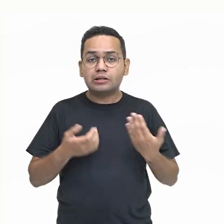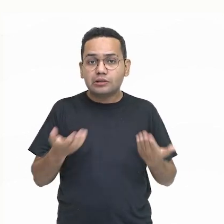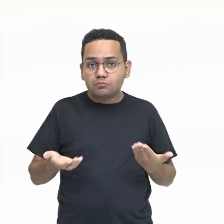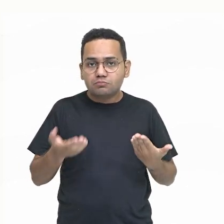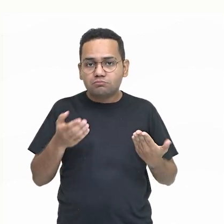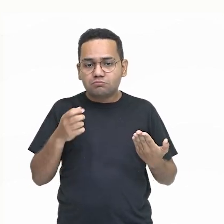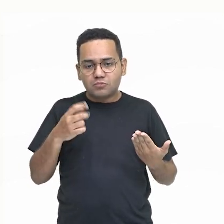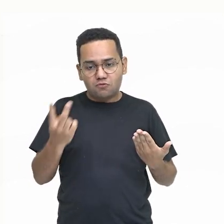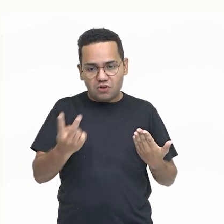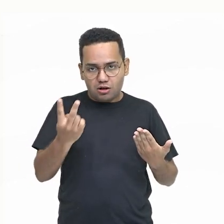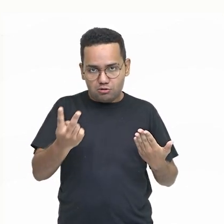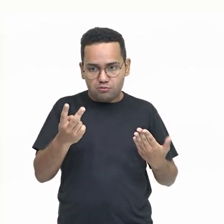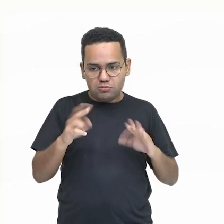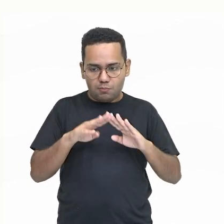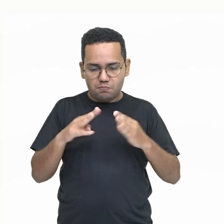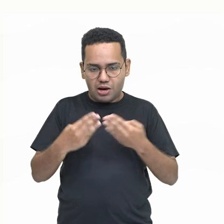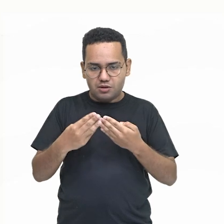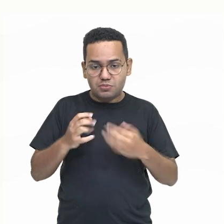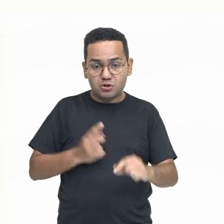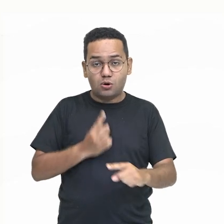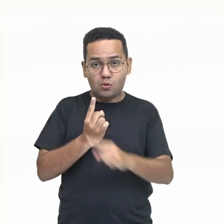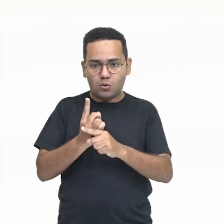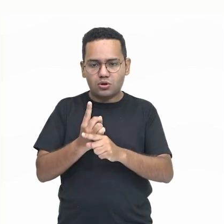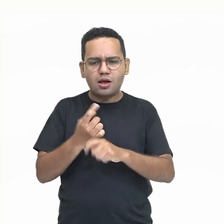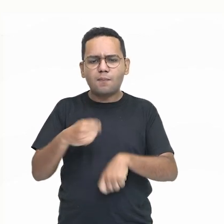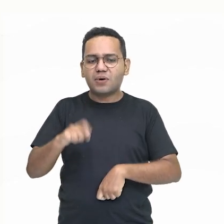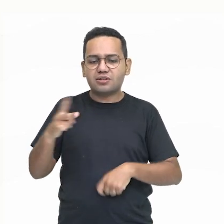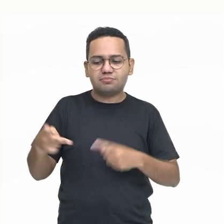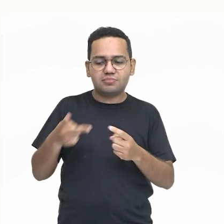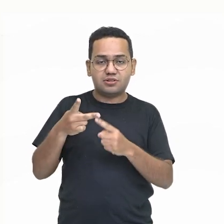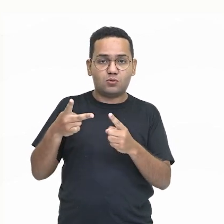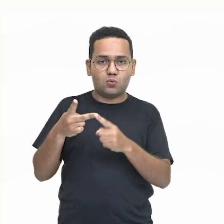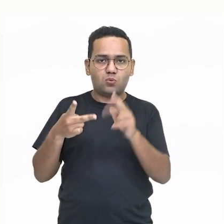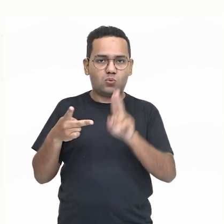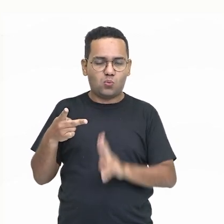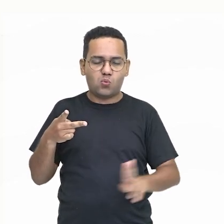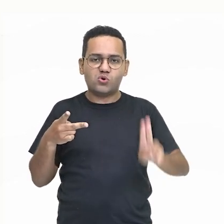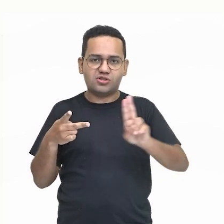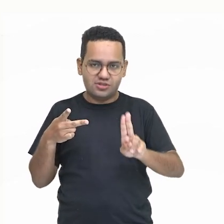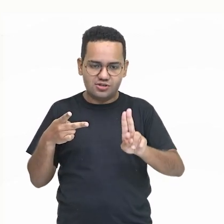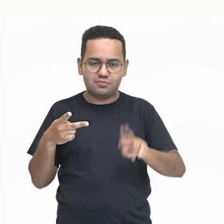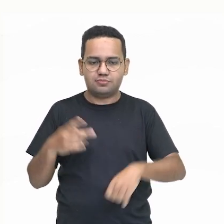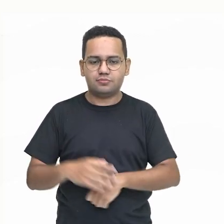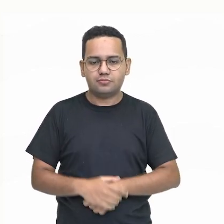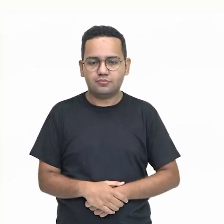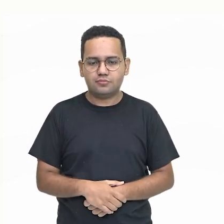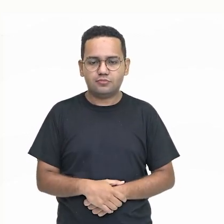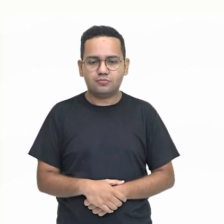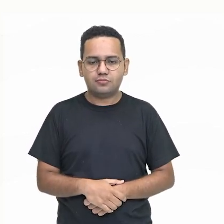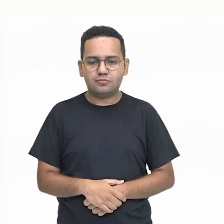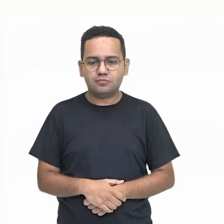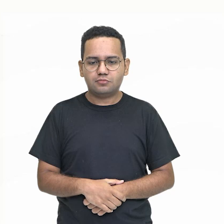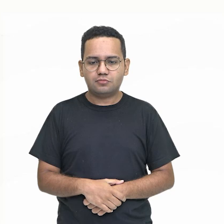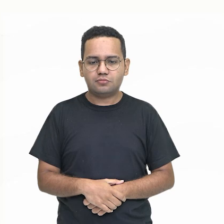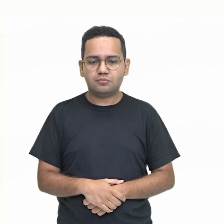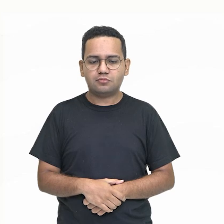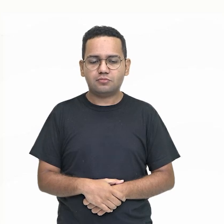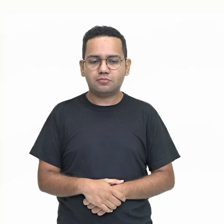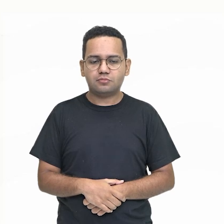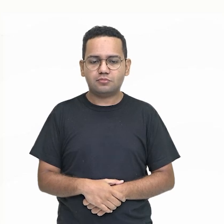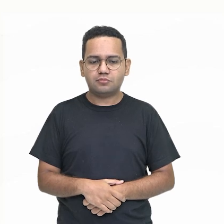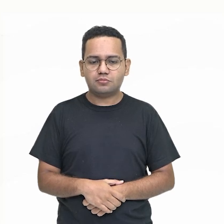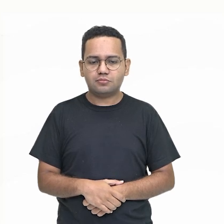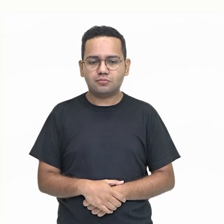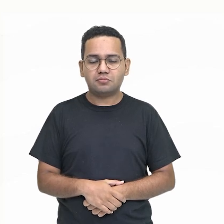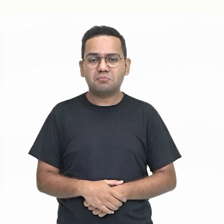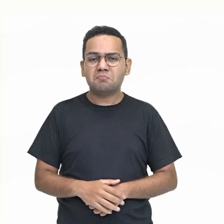Para encontrar o valor da massa, vamos aplicar a segunda lei de Newton. Mas,